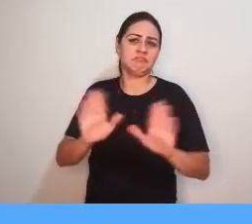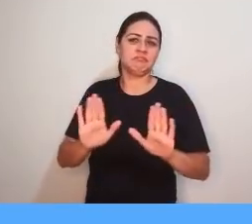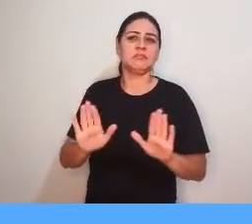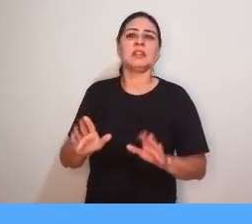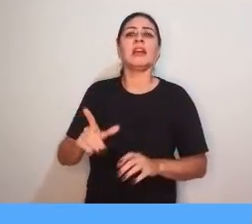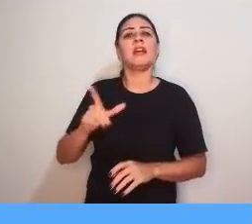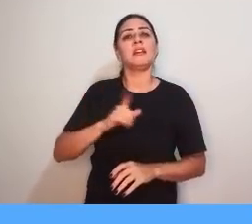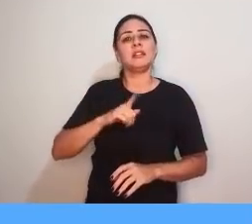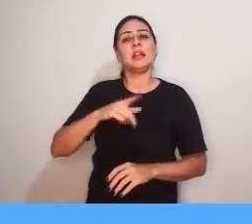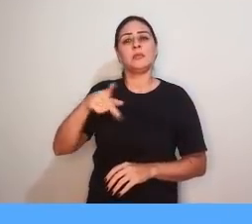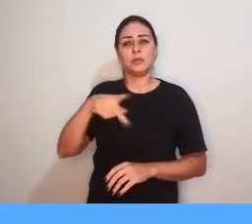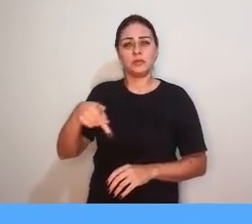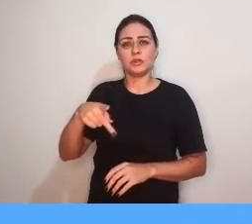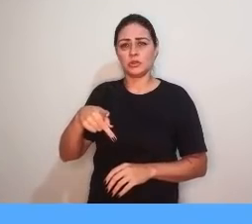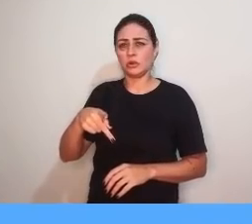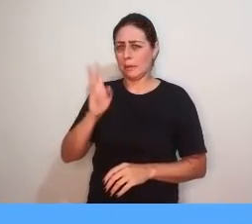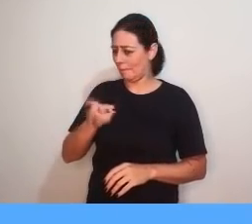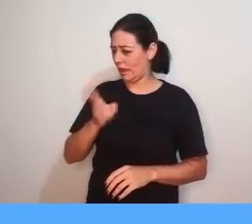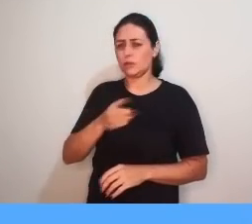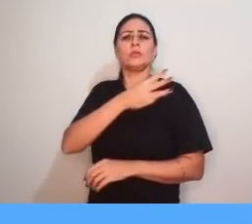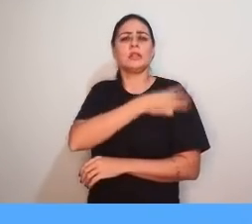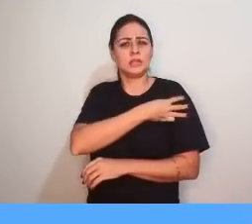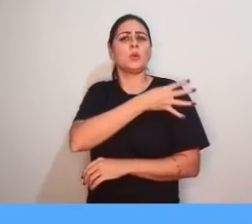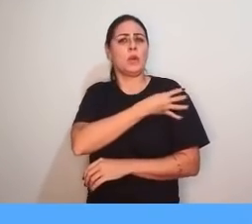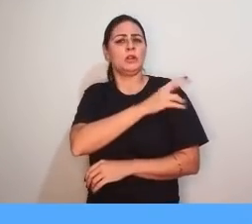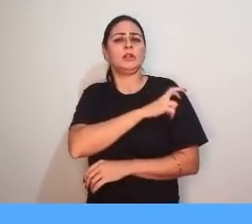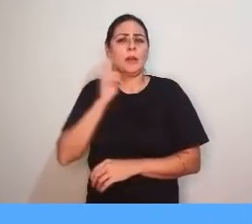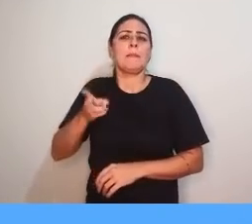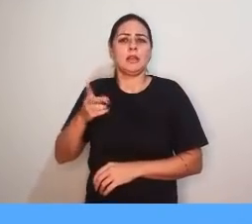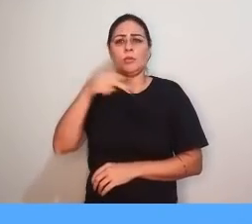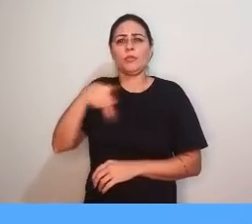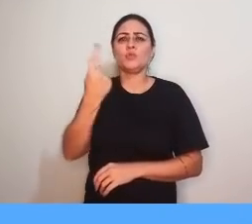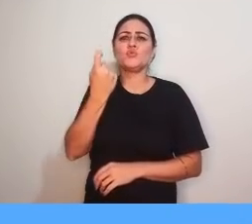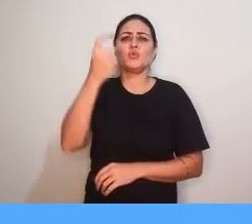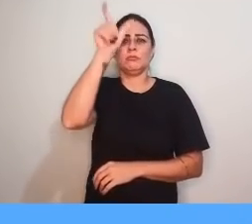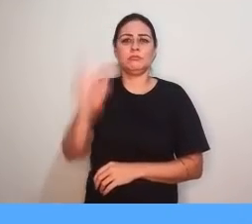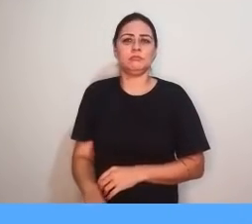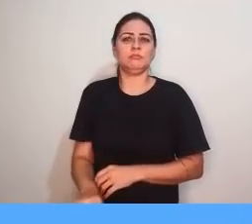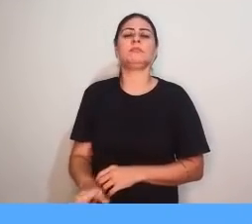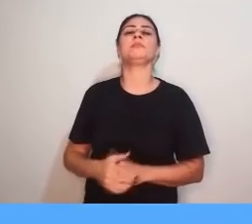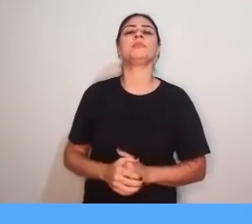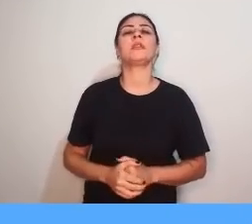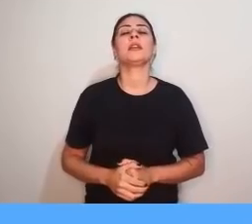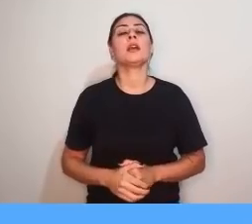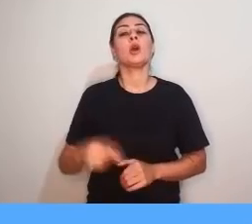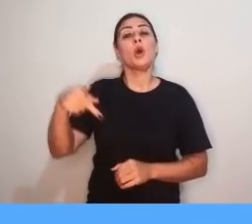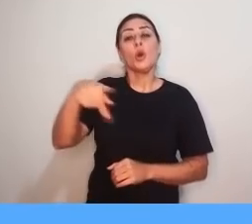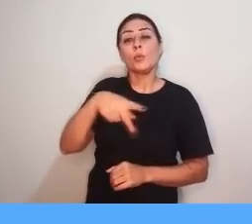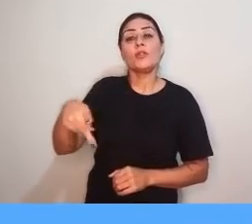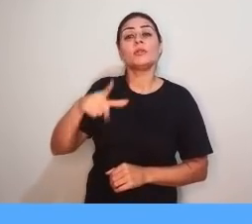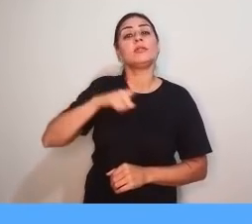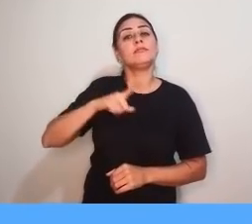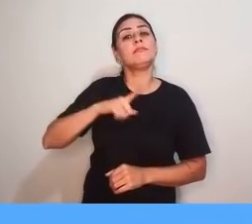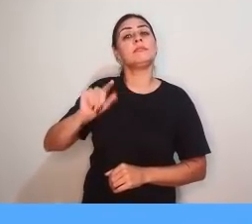também? Tem, né? Então, o professor regente lá na sala dele, ele certamente tem lá o espaço onde os